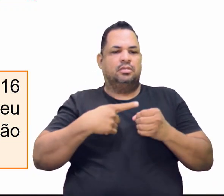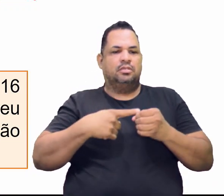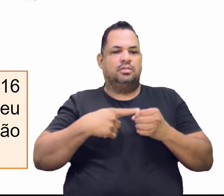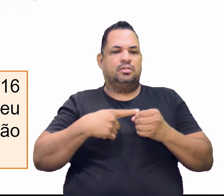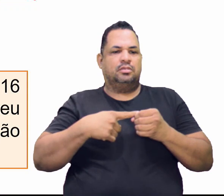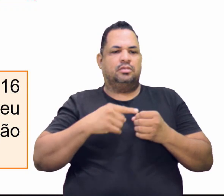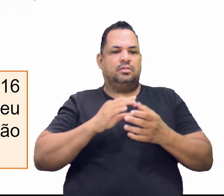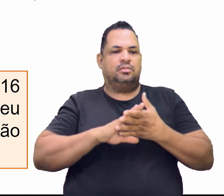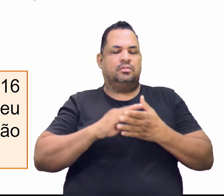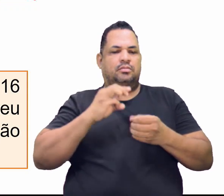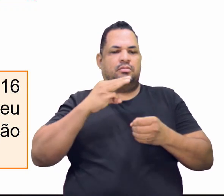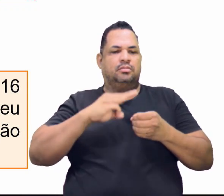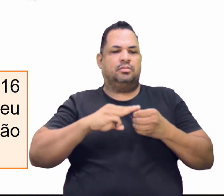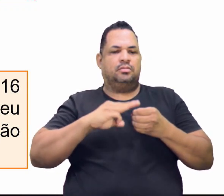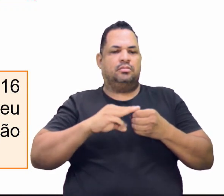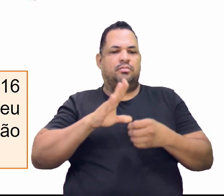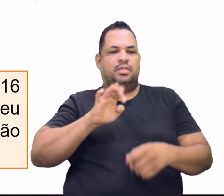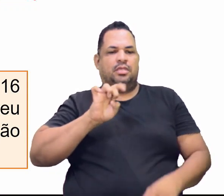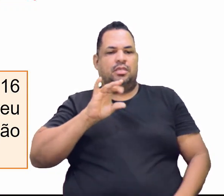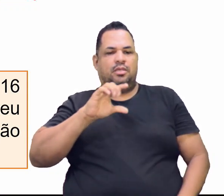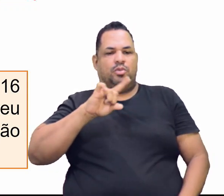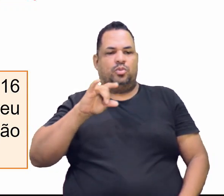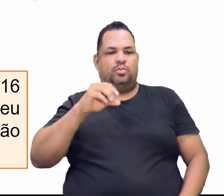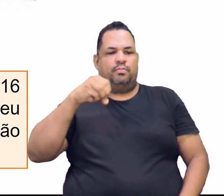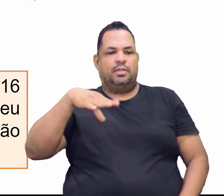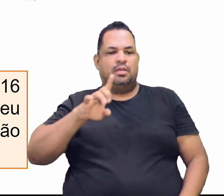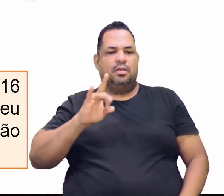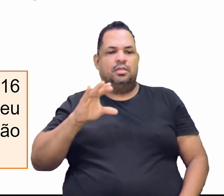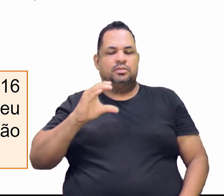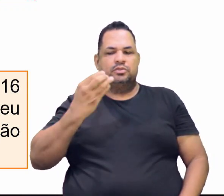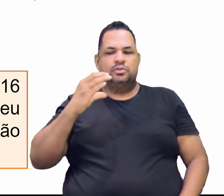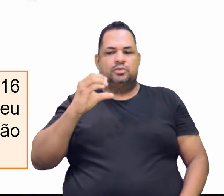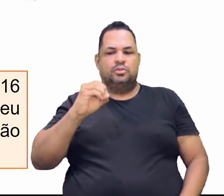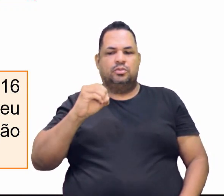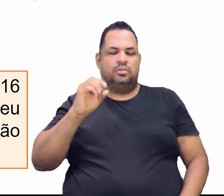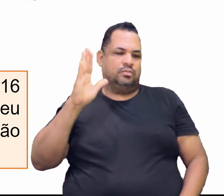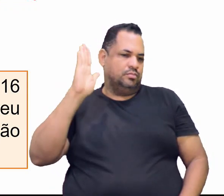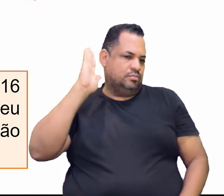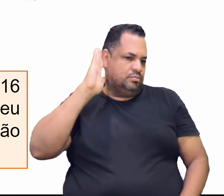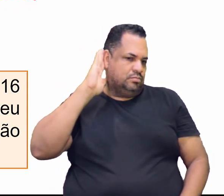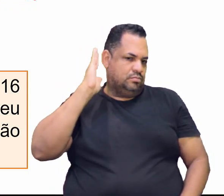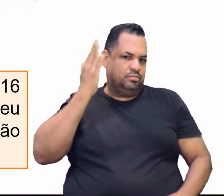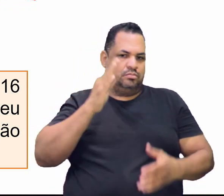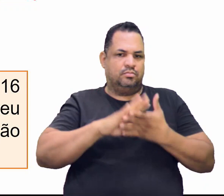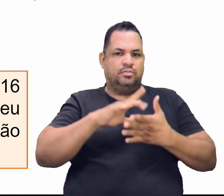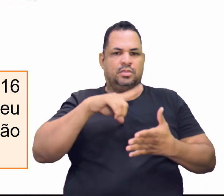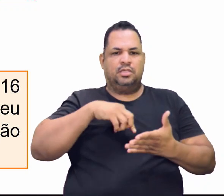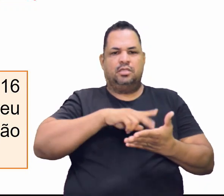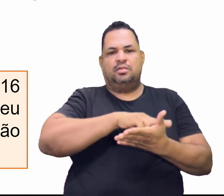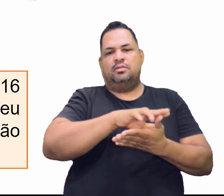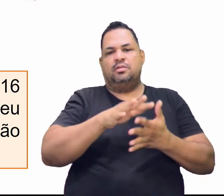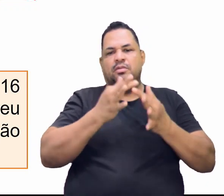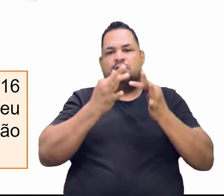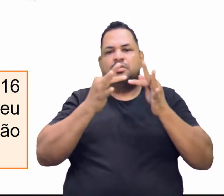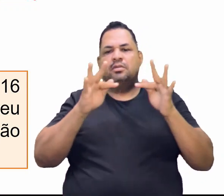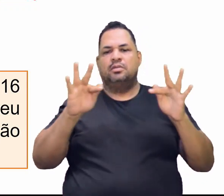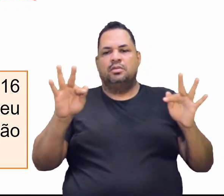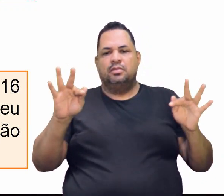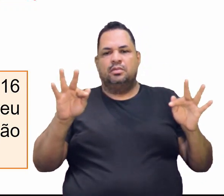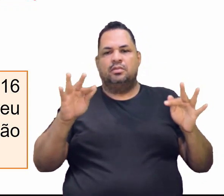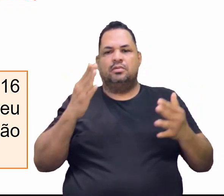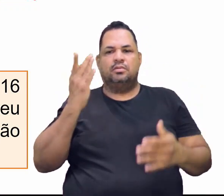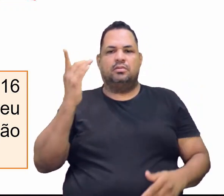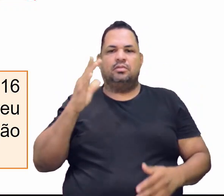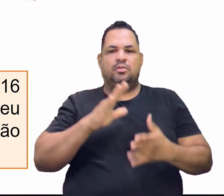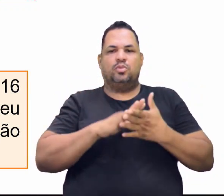distrito, município de Barão de Melgaço. Faz parte de Barão de Melgaço. Ele deixa várias frases, né? E uma das